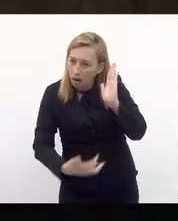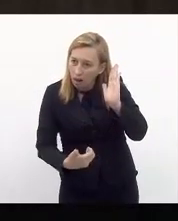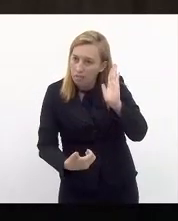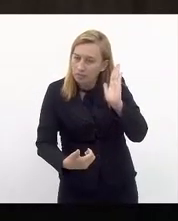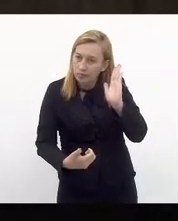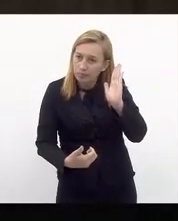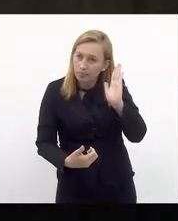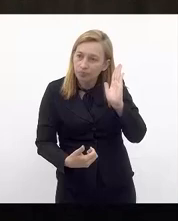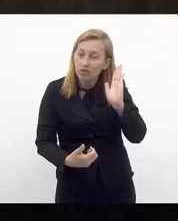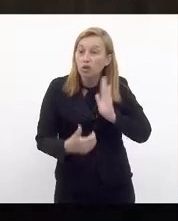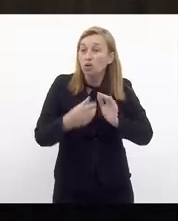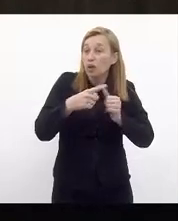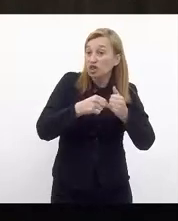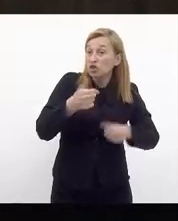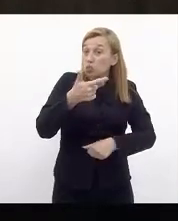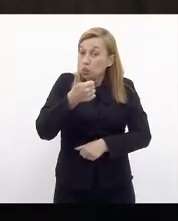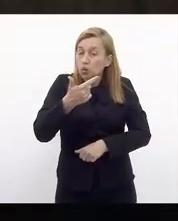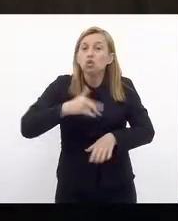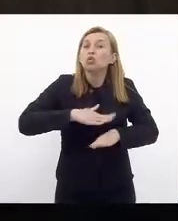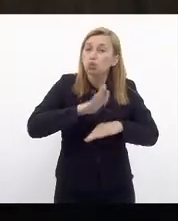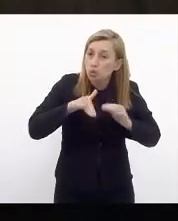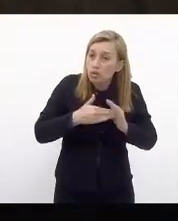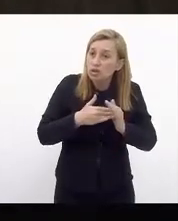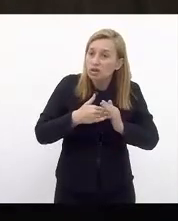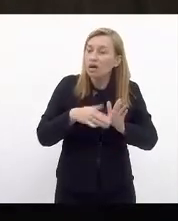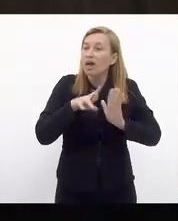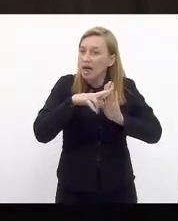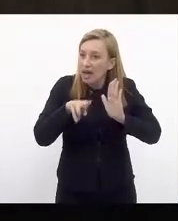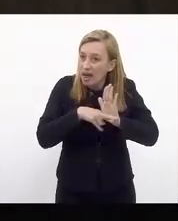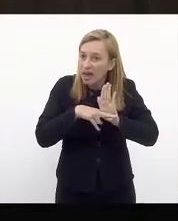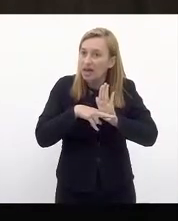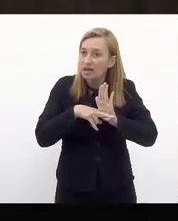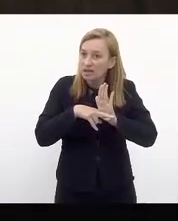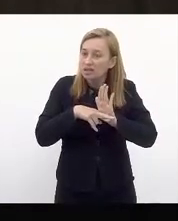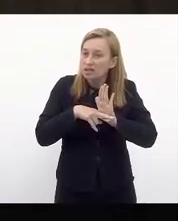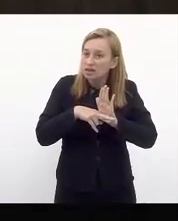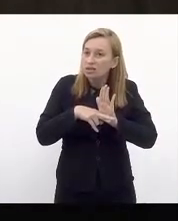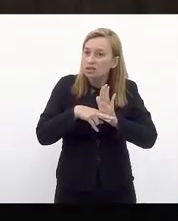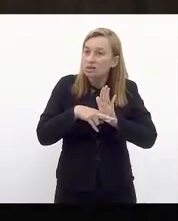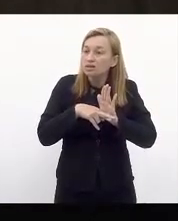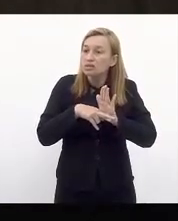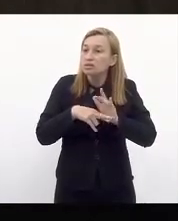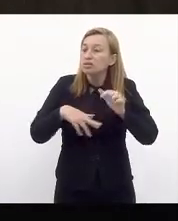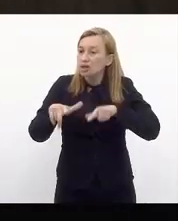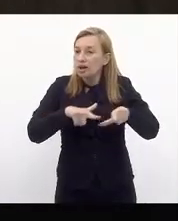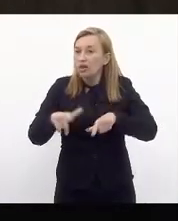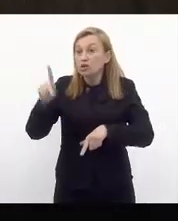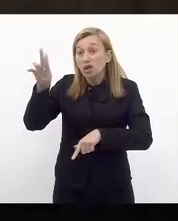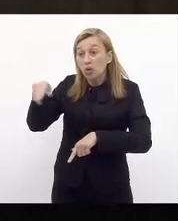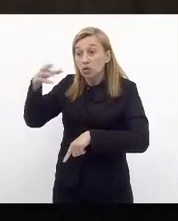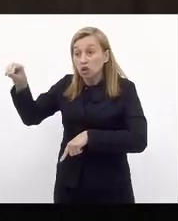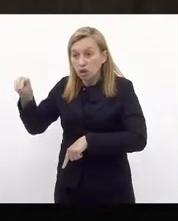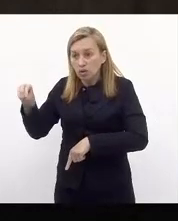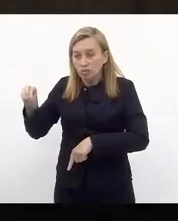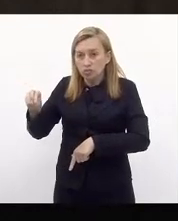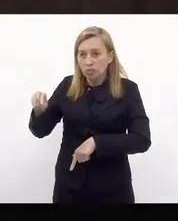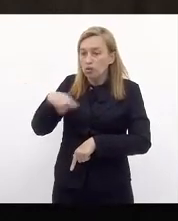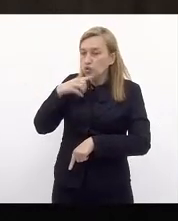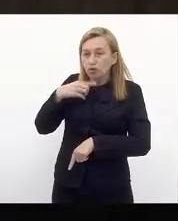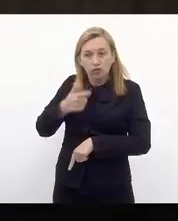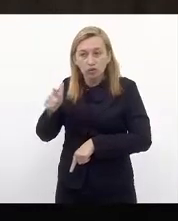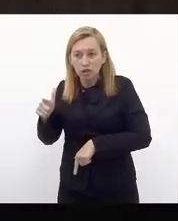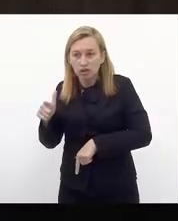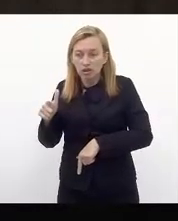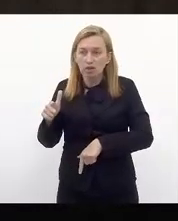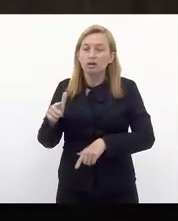no artigo 12 não é todas elas são regras aplicáveis ao serviço de servidor da União uma dúvida a outras que não colocou ali